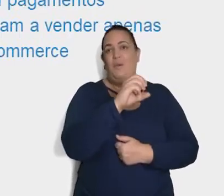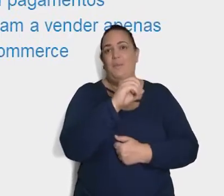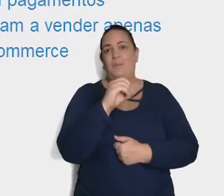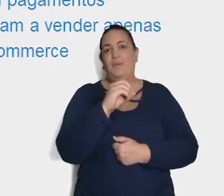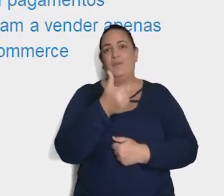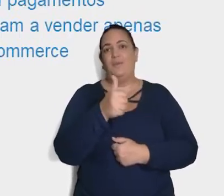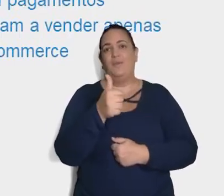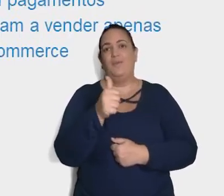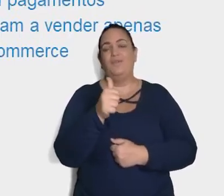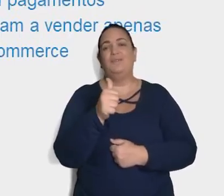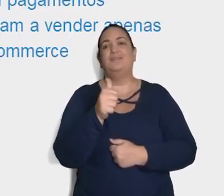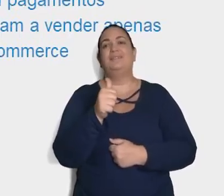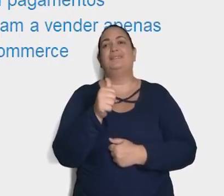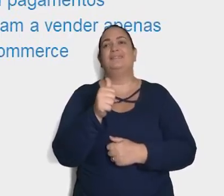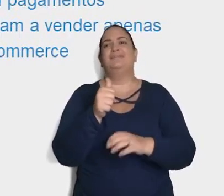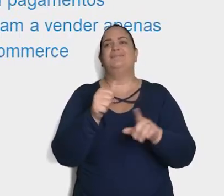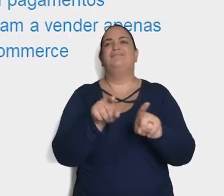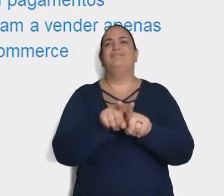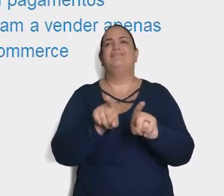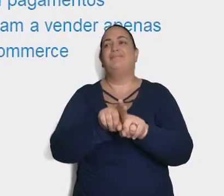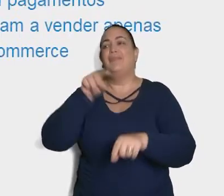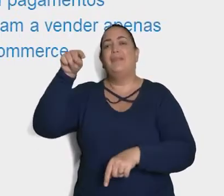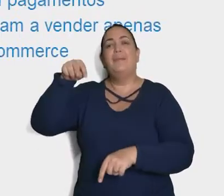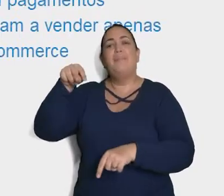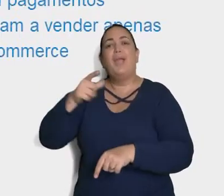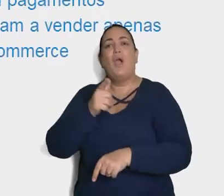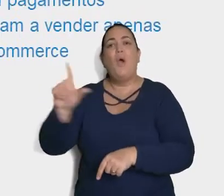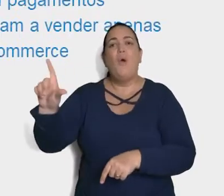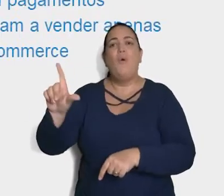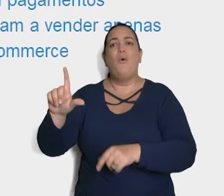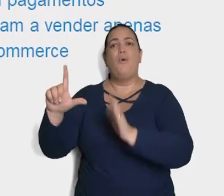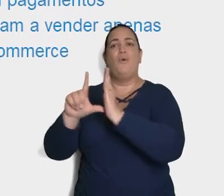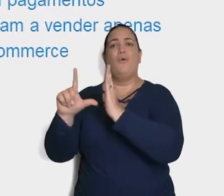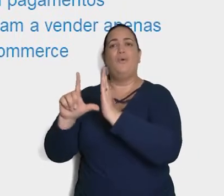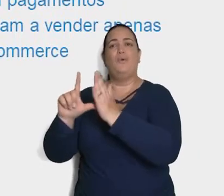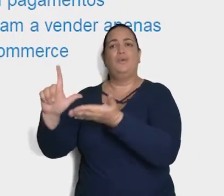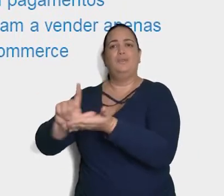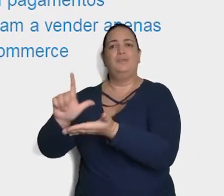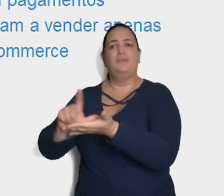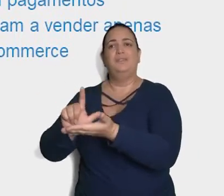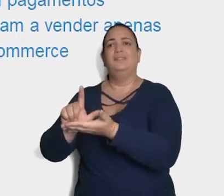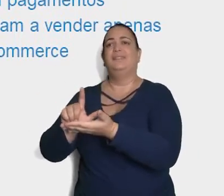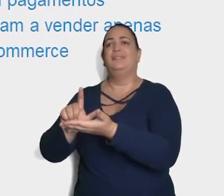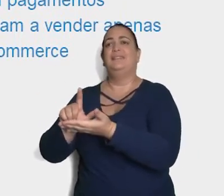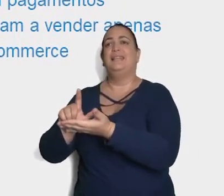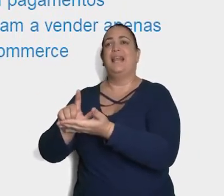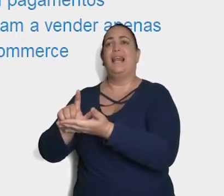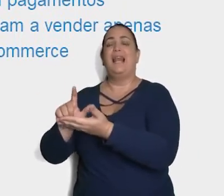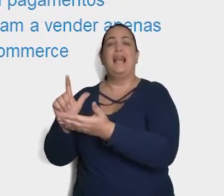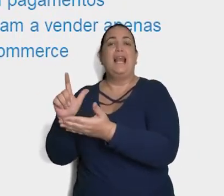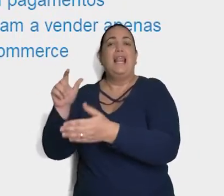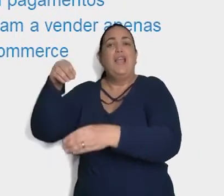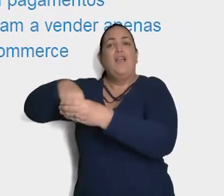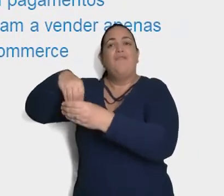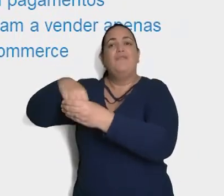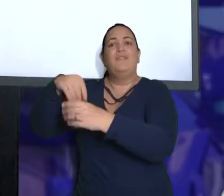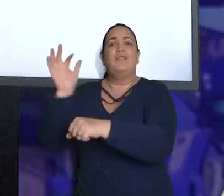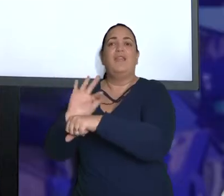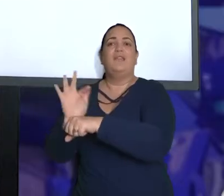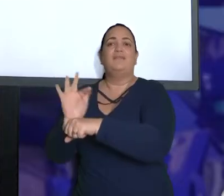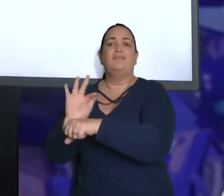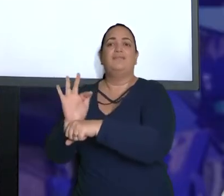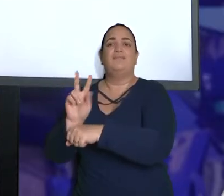também as atividades do Cine Vitória, ou seja, ela encerrou uma unidade que estava lá no Cine Vitória. Uma coisa interessante que a gente